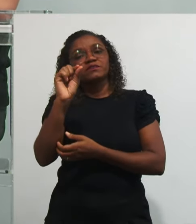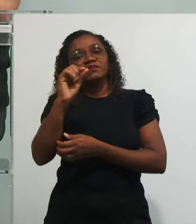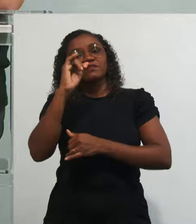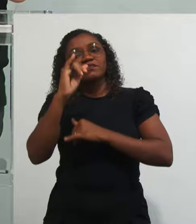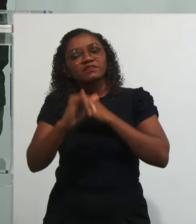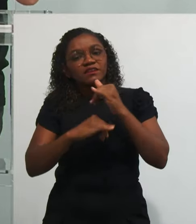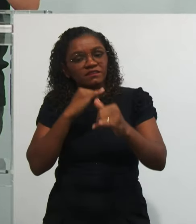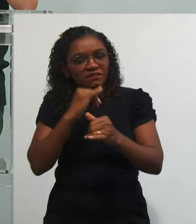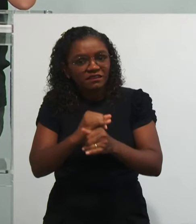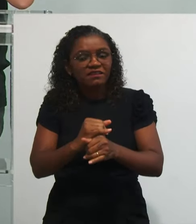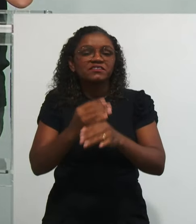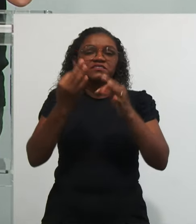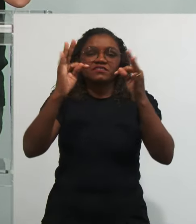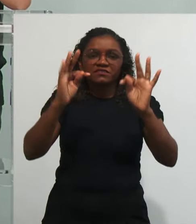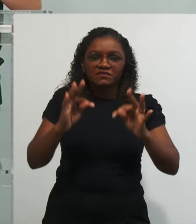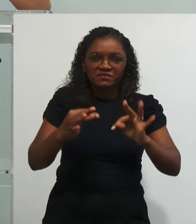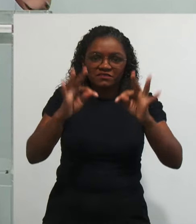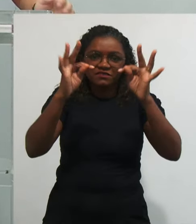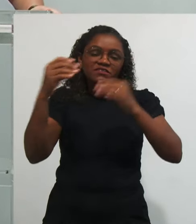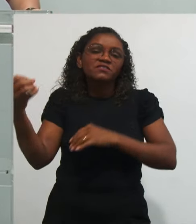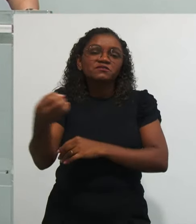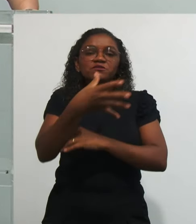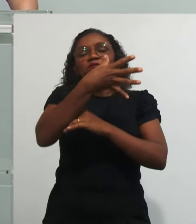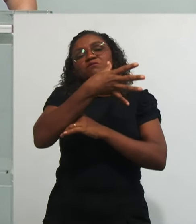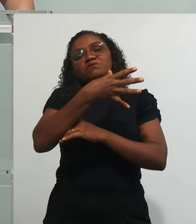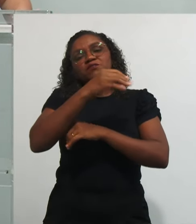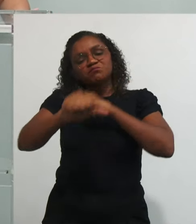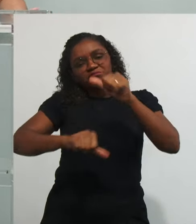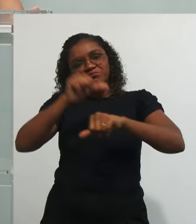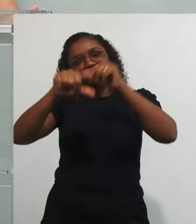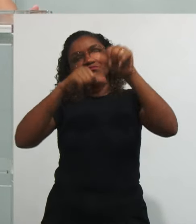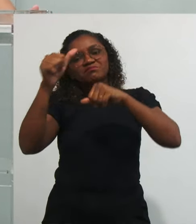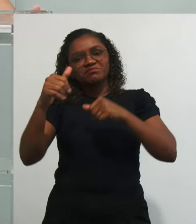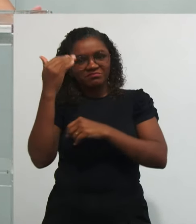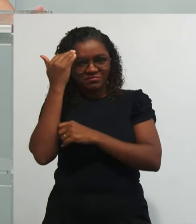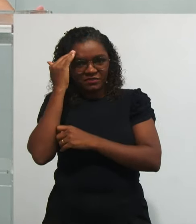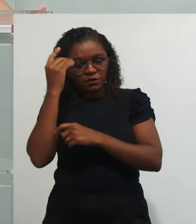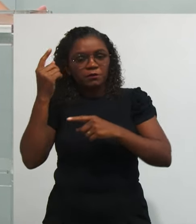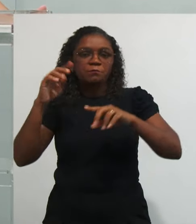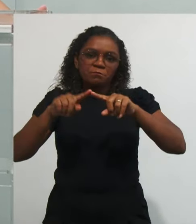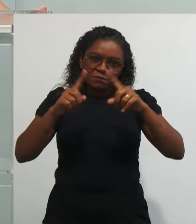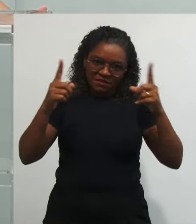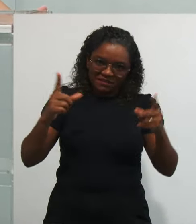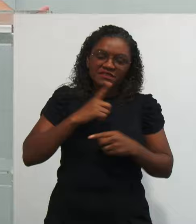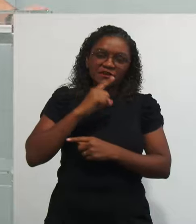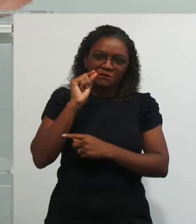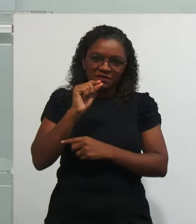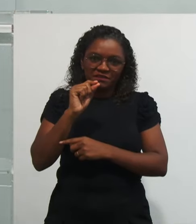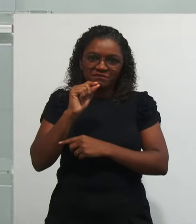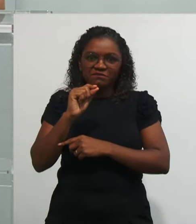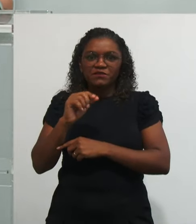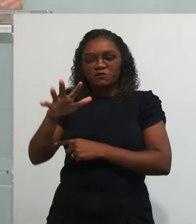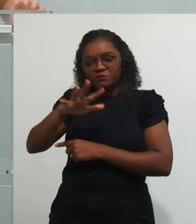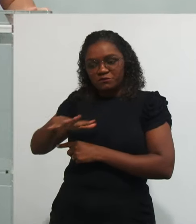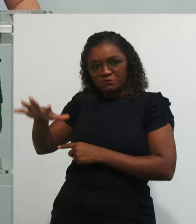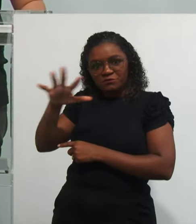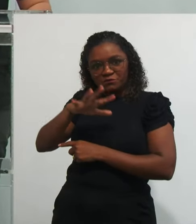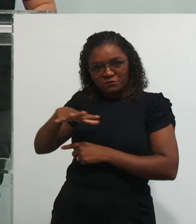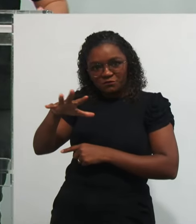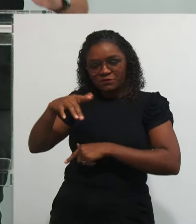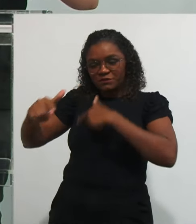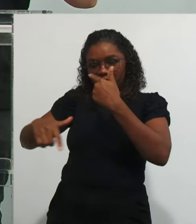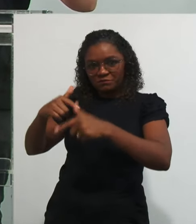tecnológicas possibilitaram vantagens com competitivas para as empresas para o mundo do negócio mas também